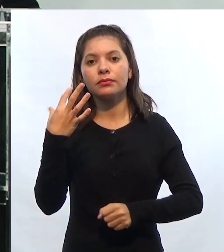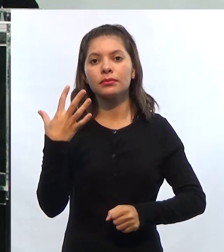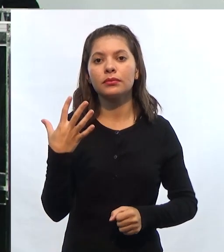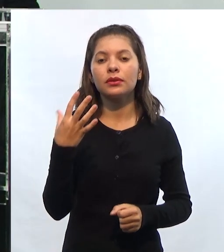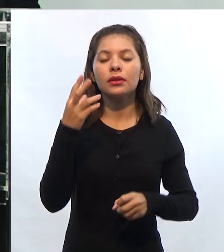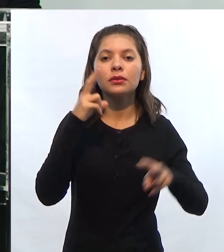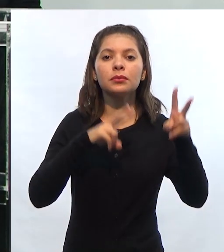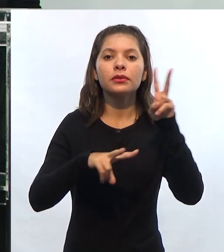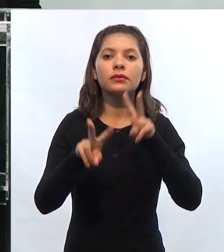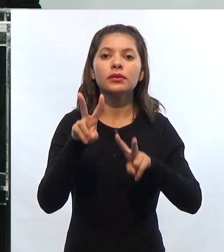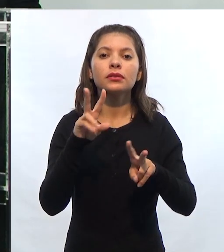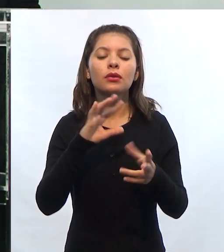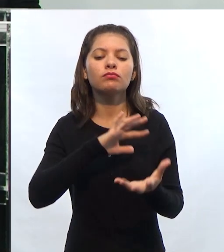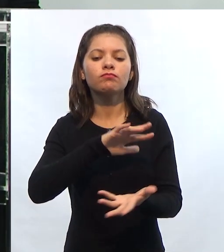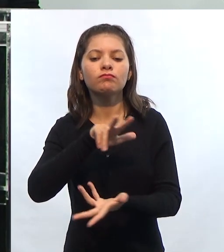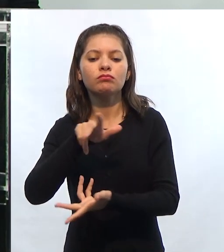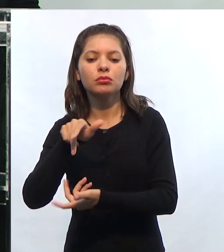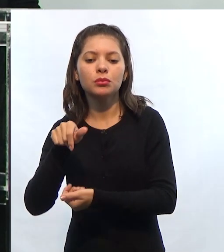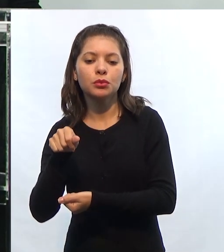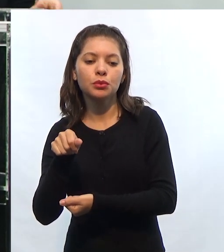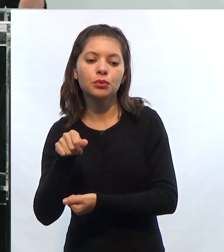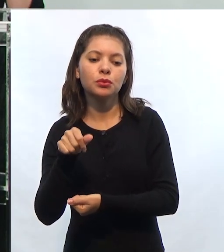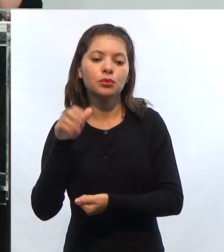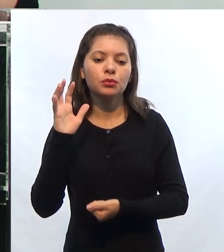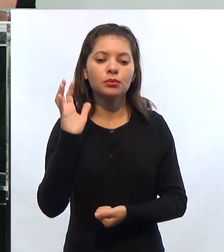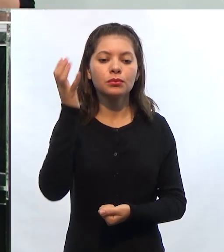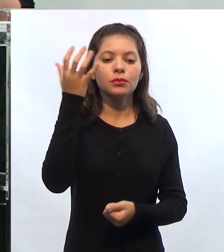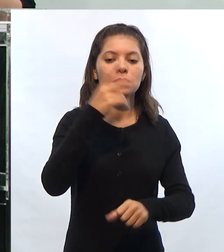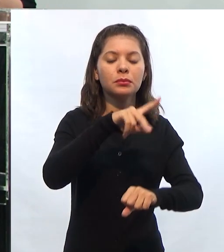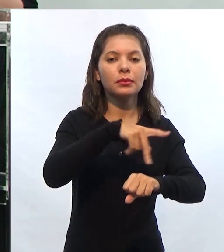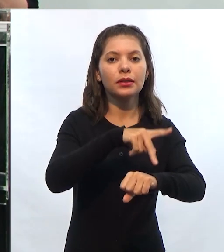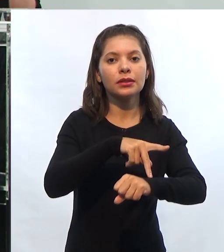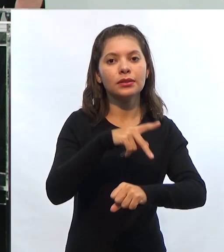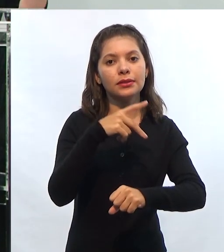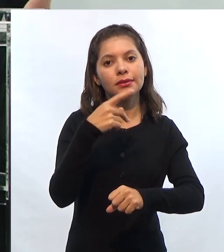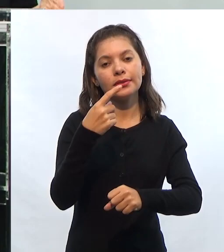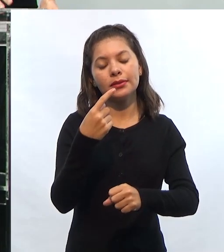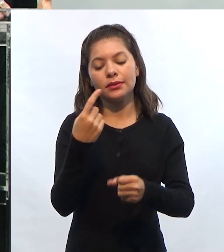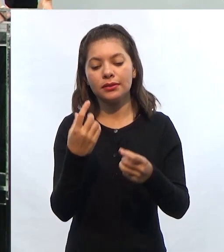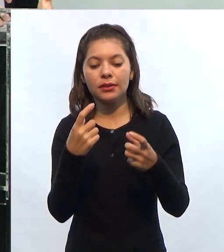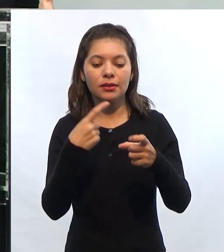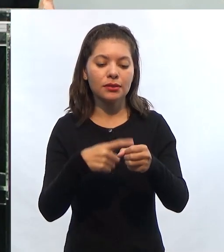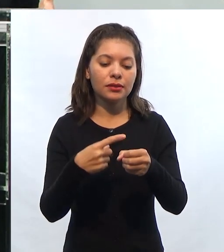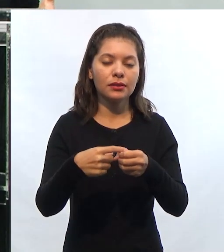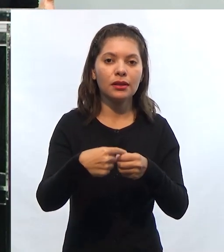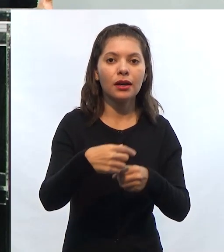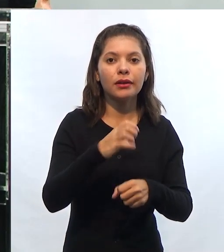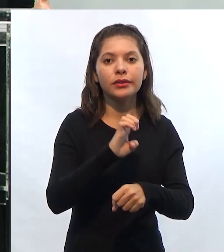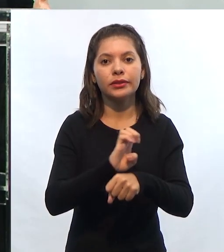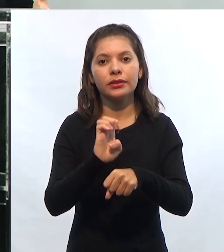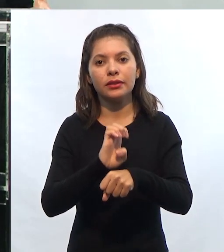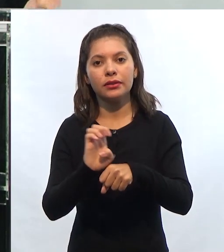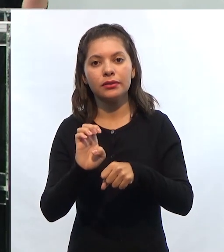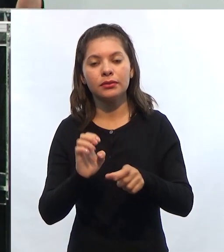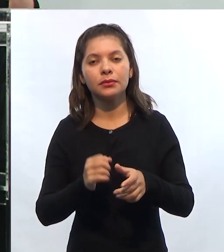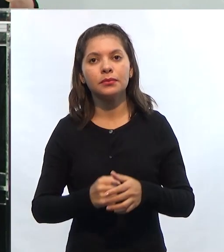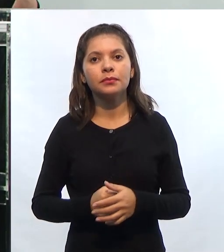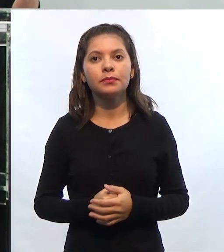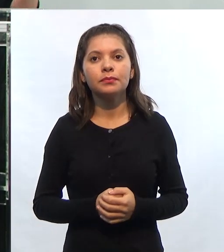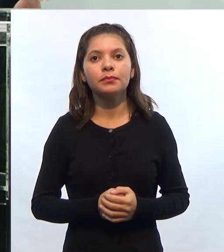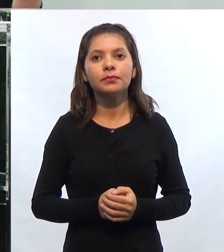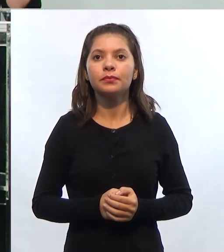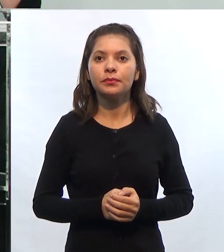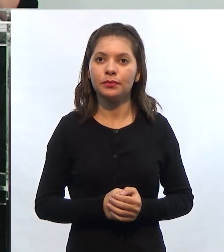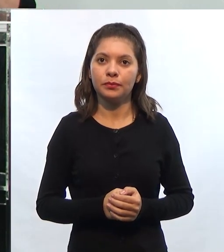e como observação do que acontece no mundo e o que acontece no país, o que acontece na nossa cidade, no nosso estado. Eles